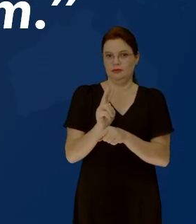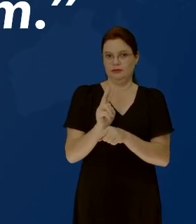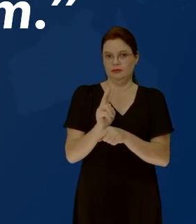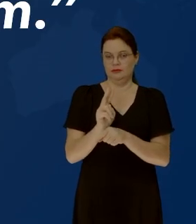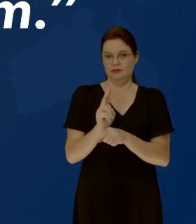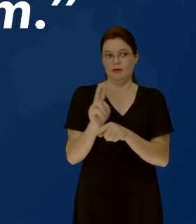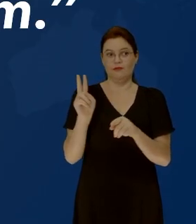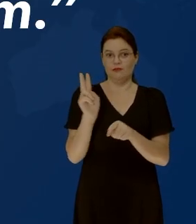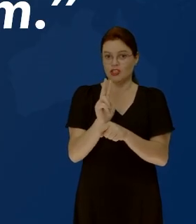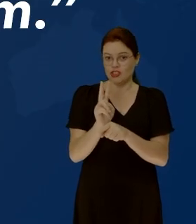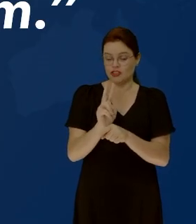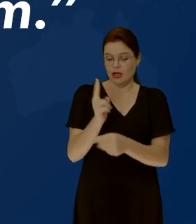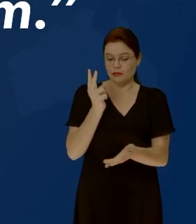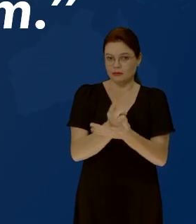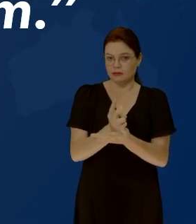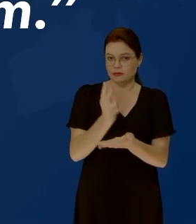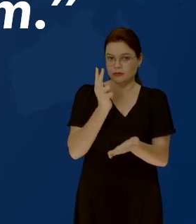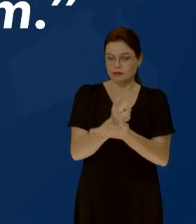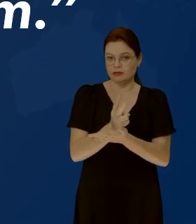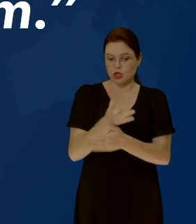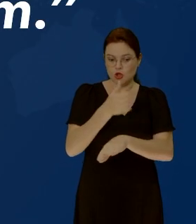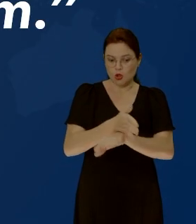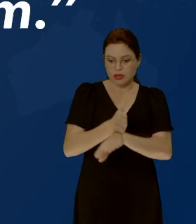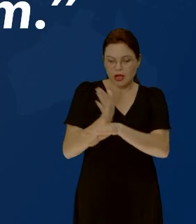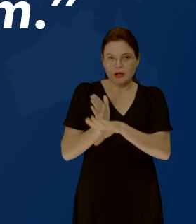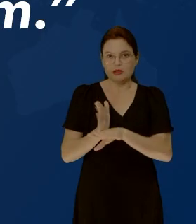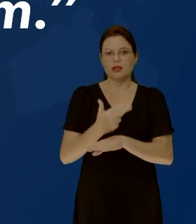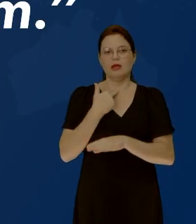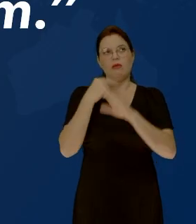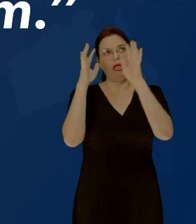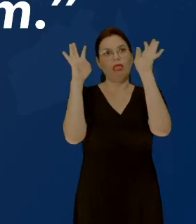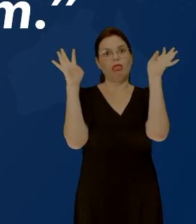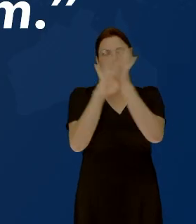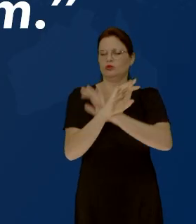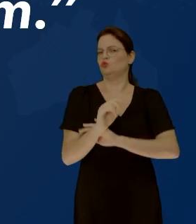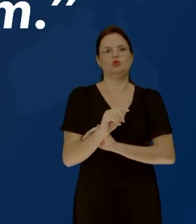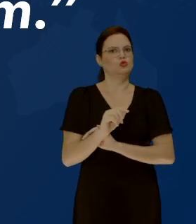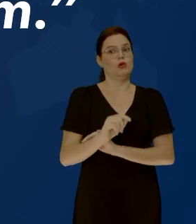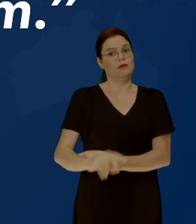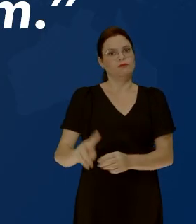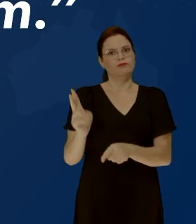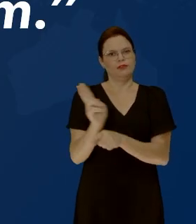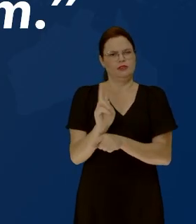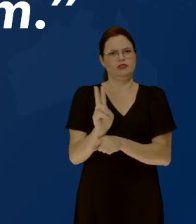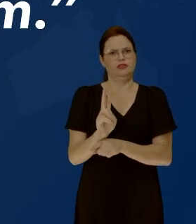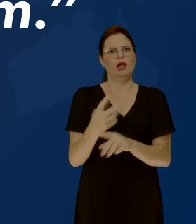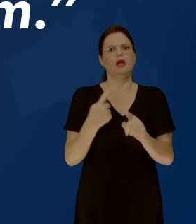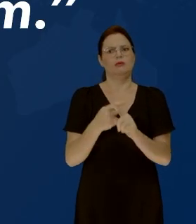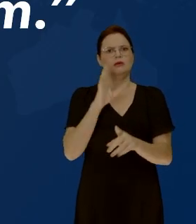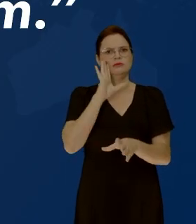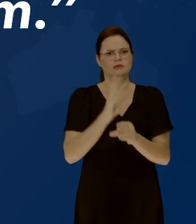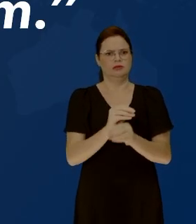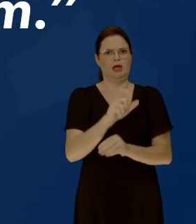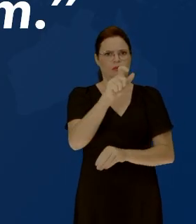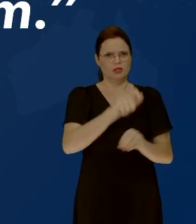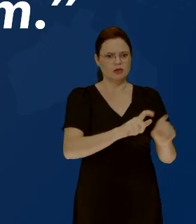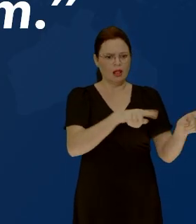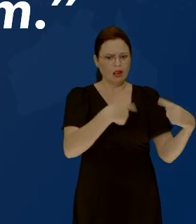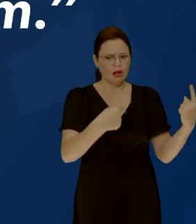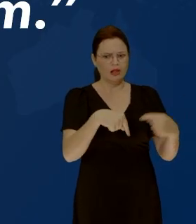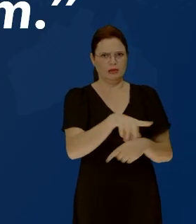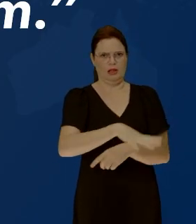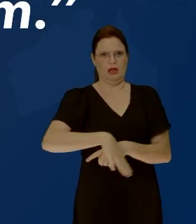em todo o tempo. Todo o tempo, você pode descuidar. Porque os noias estão aí. Ele